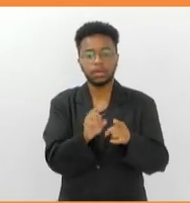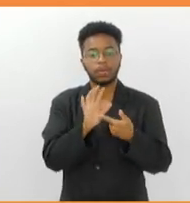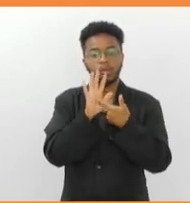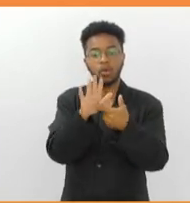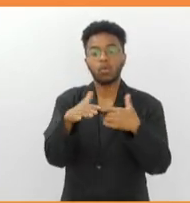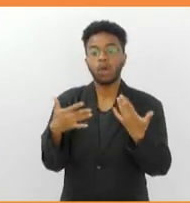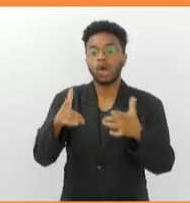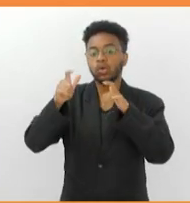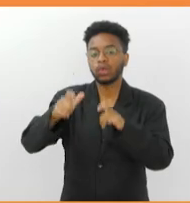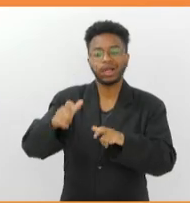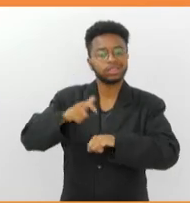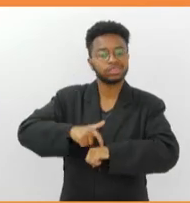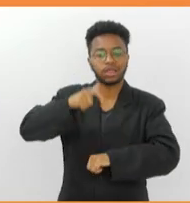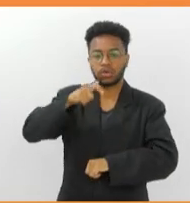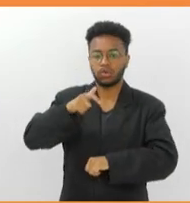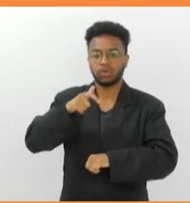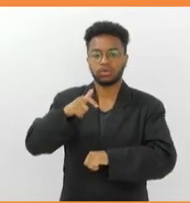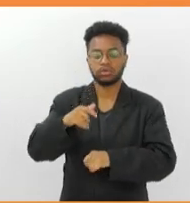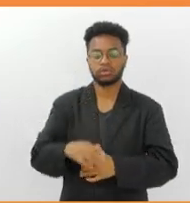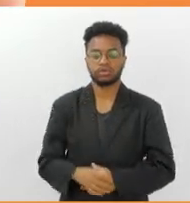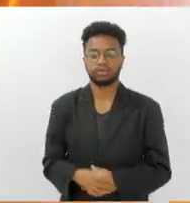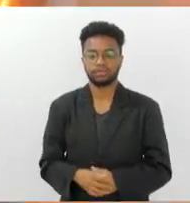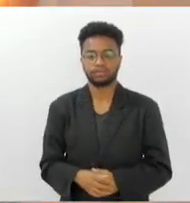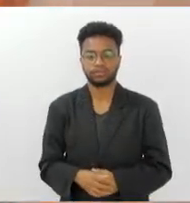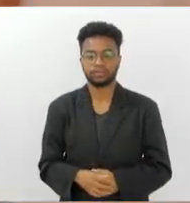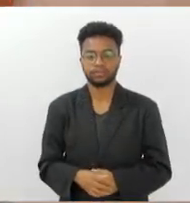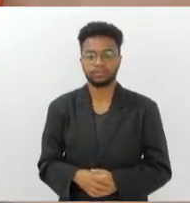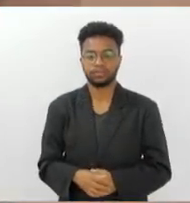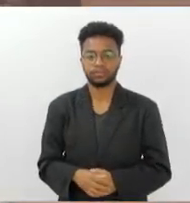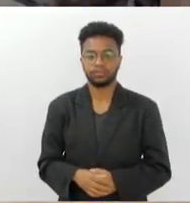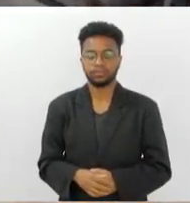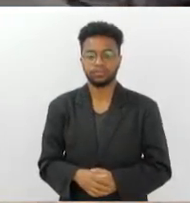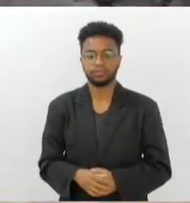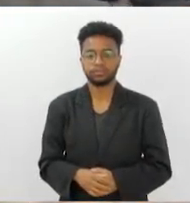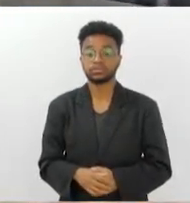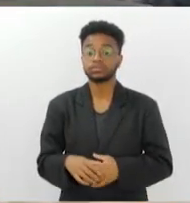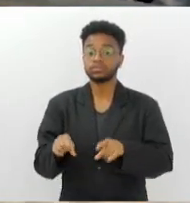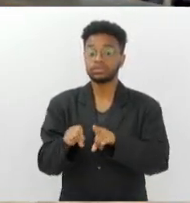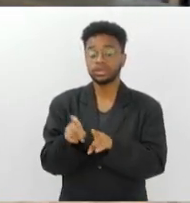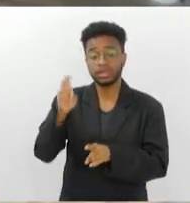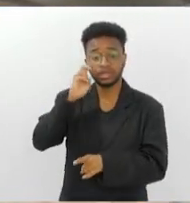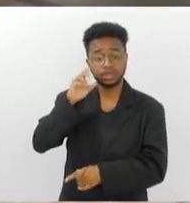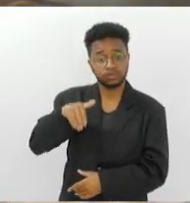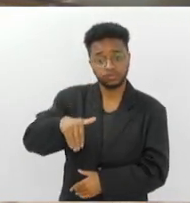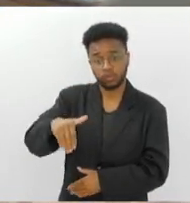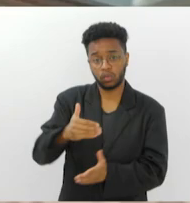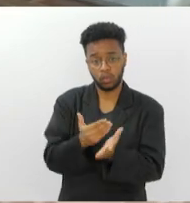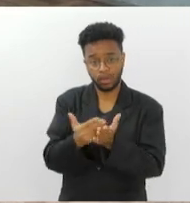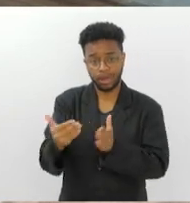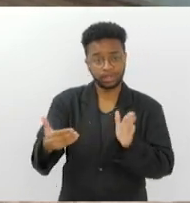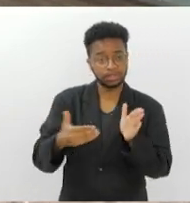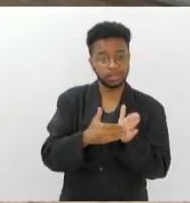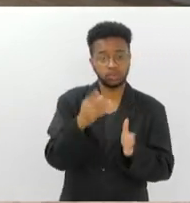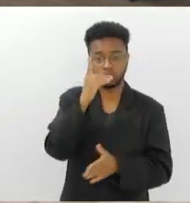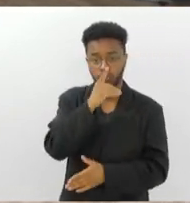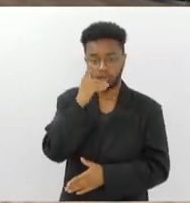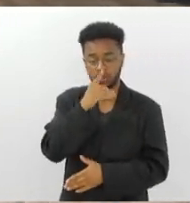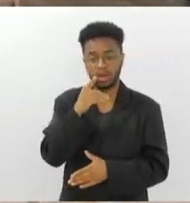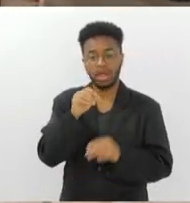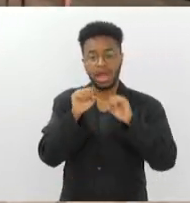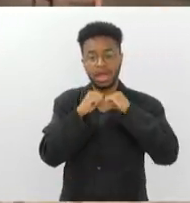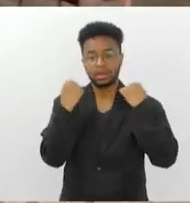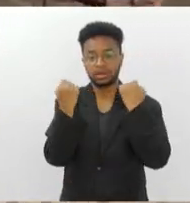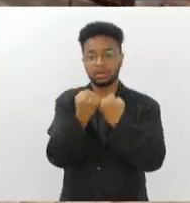localização automática da origem da chamada. Começa nesta quinta-feira e vai até domingo na Arena Carioca